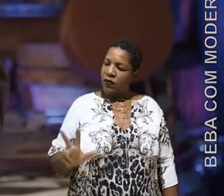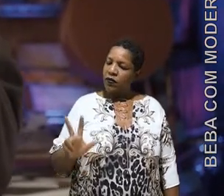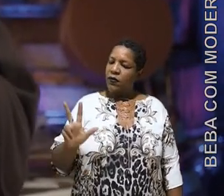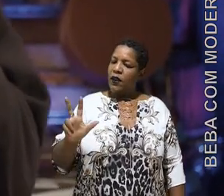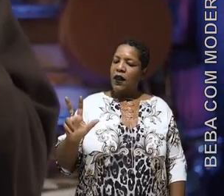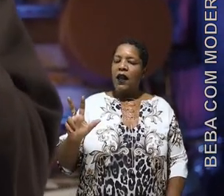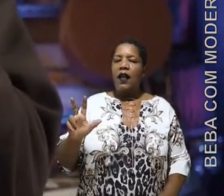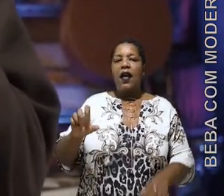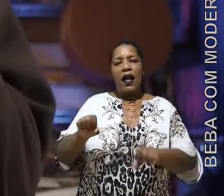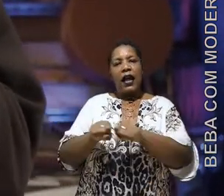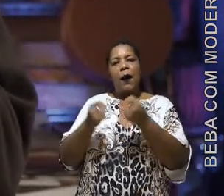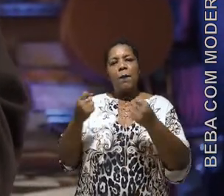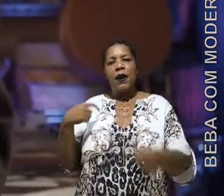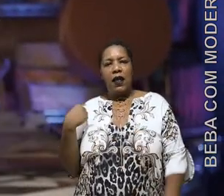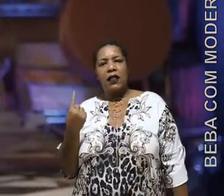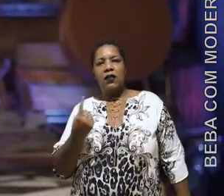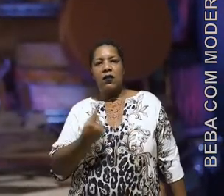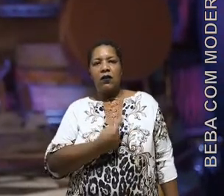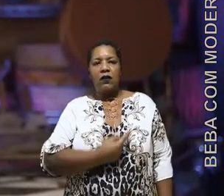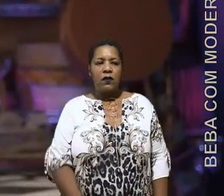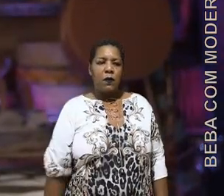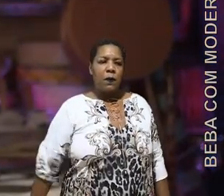quebrada nossa